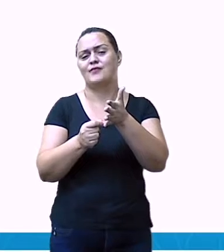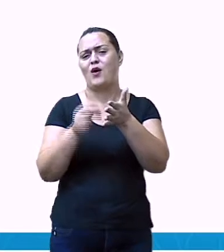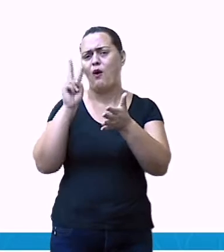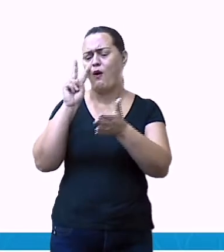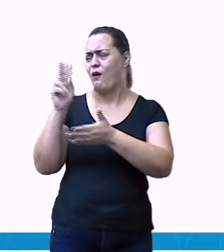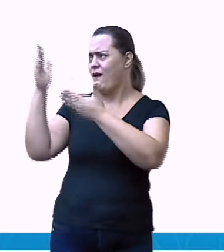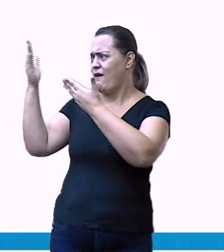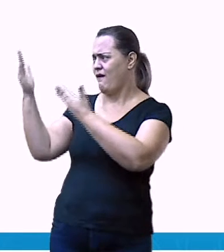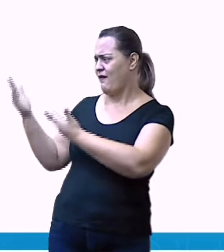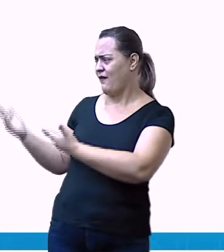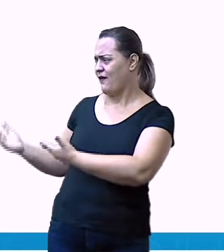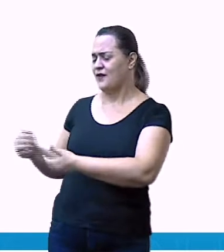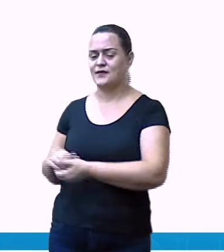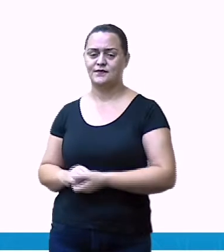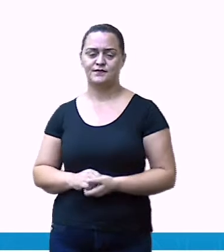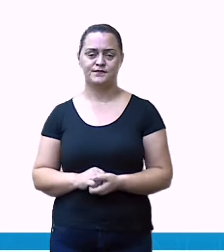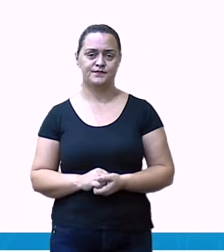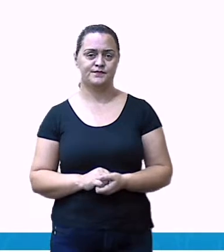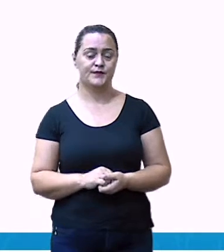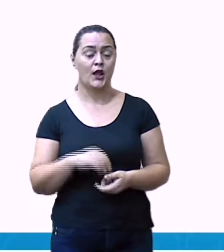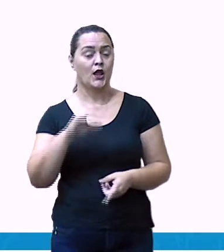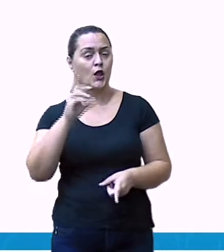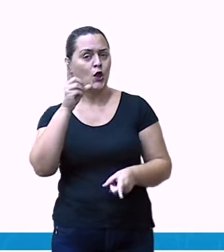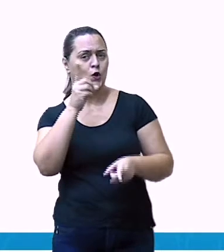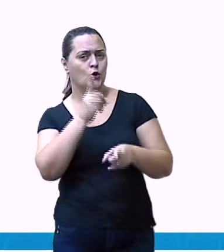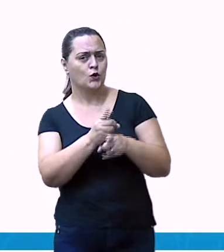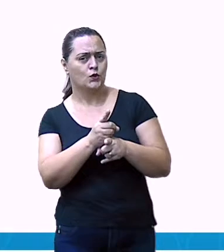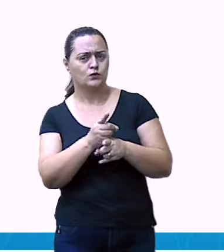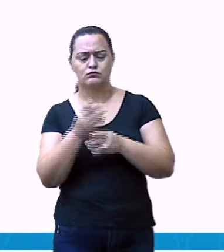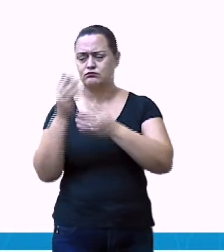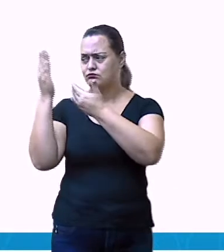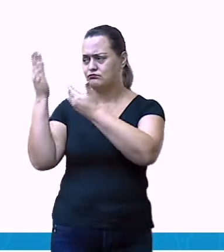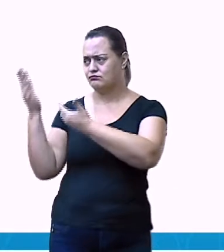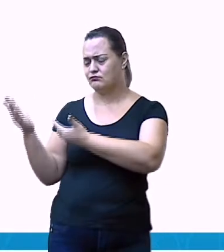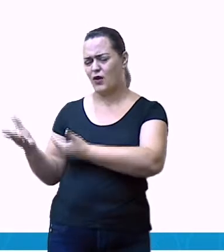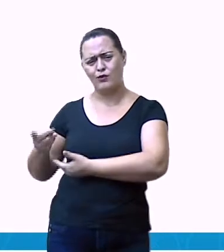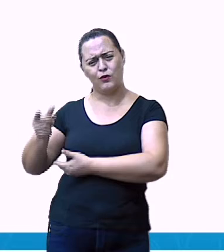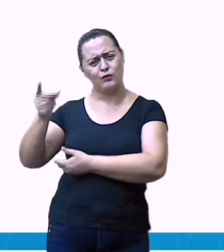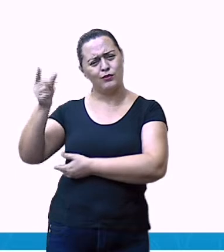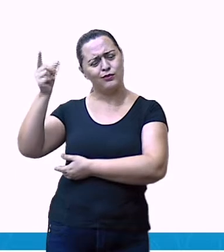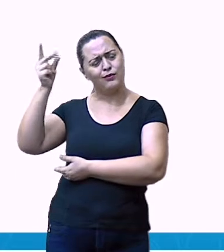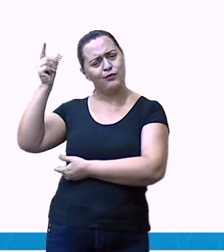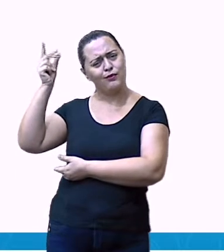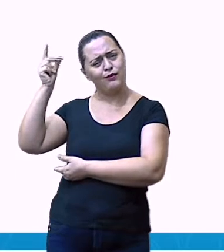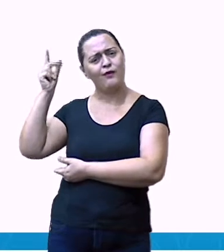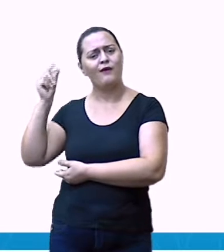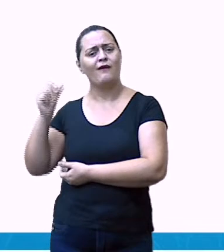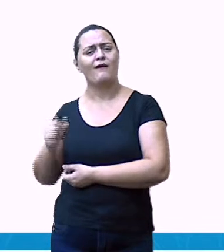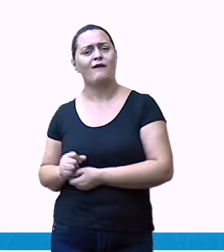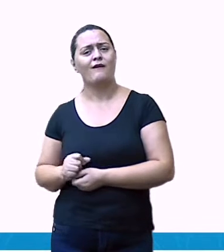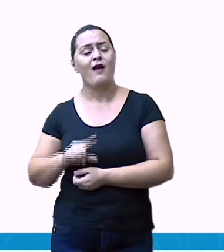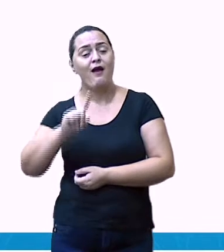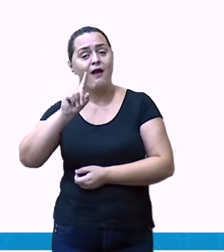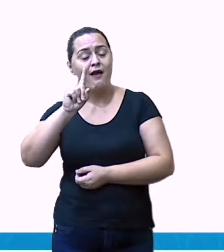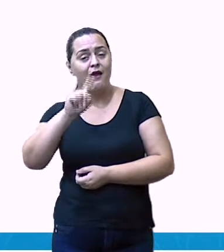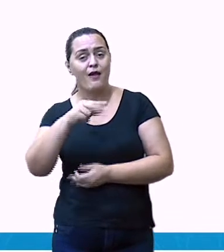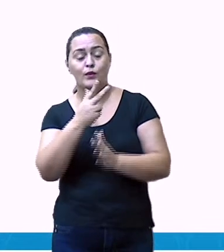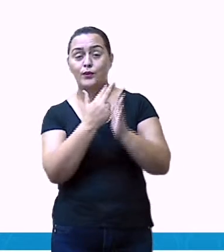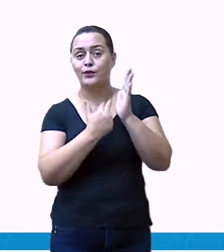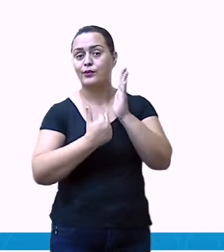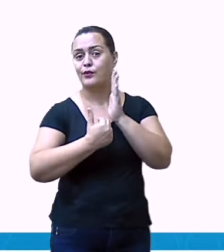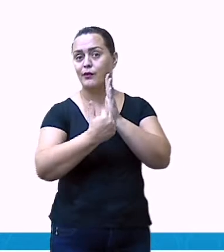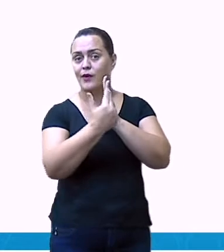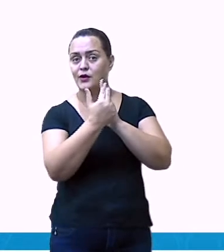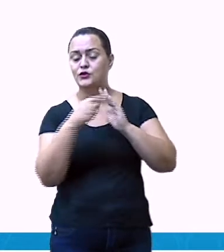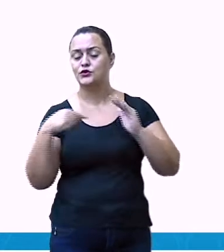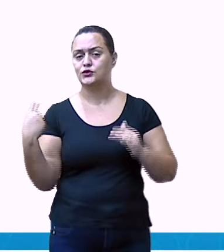vocês podem observar, nós não teríamos noção de como foi essa trajetória, como foi o passado, o tempo